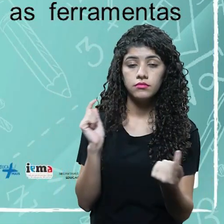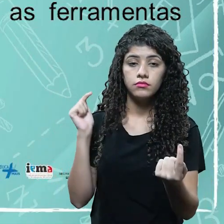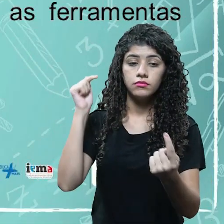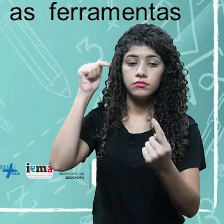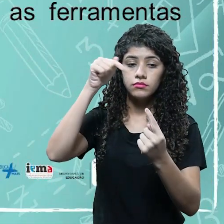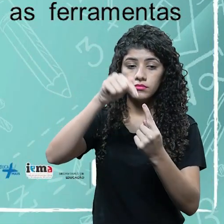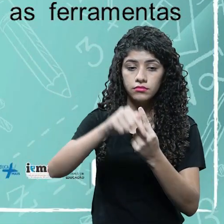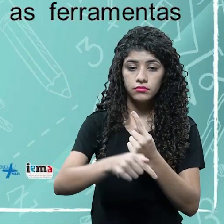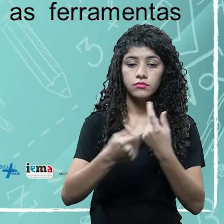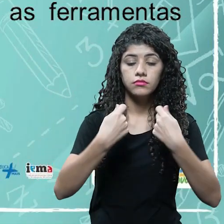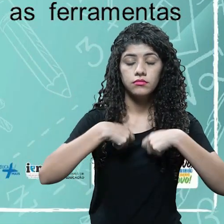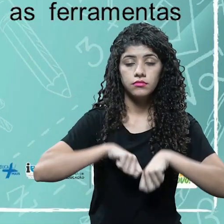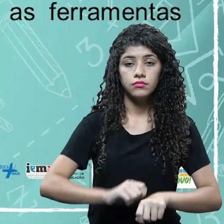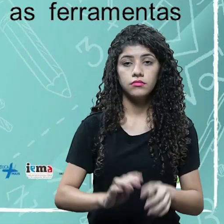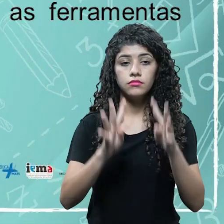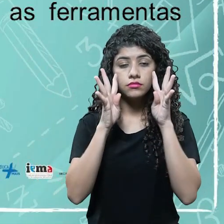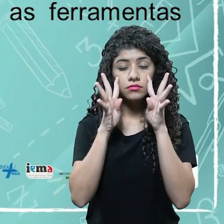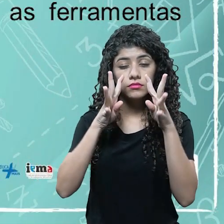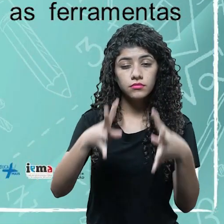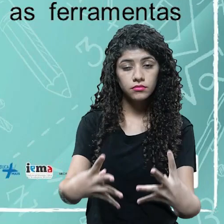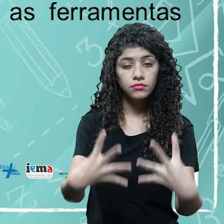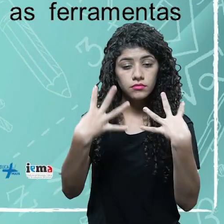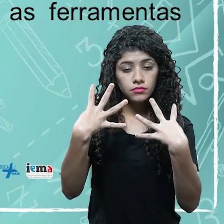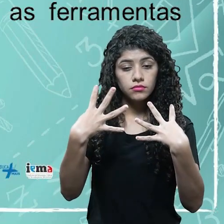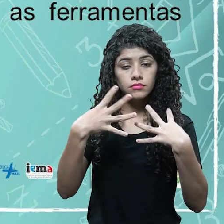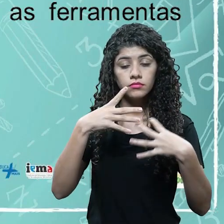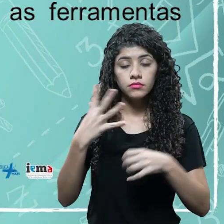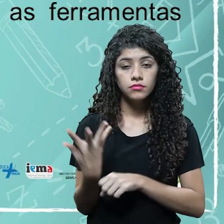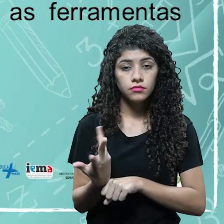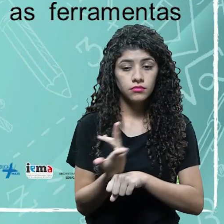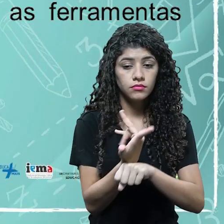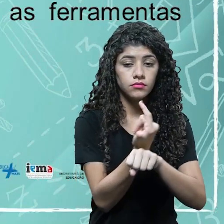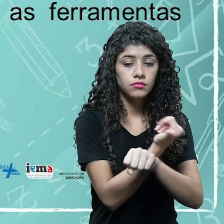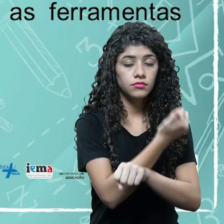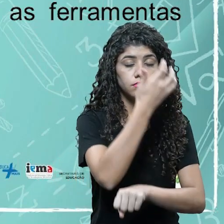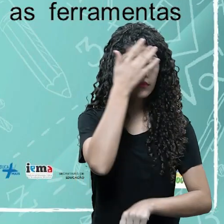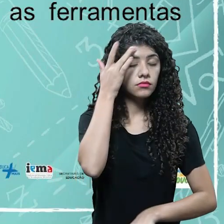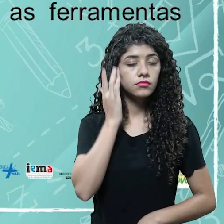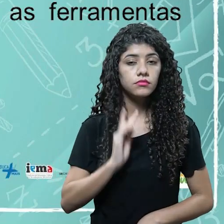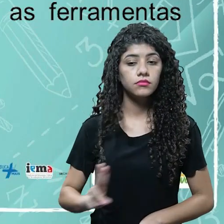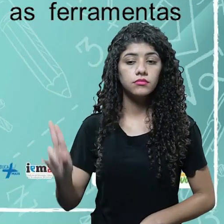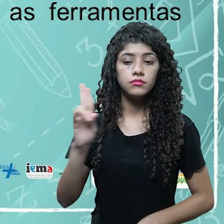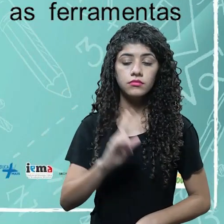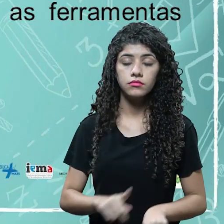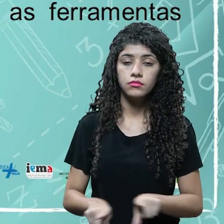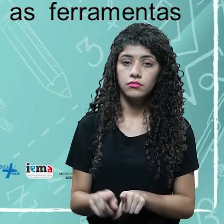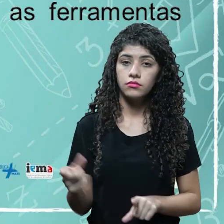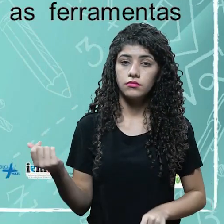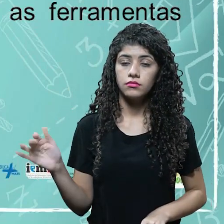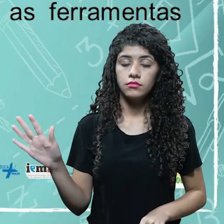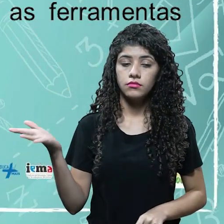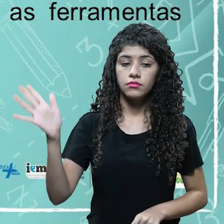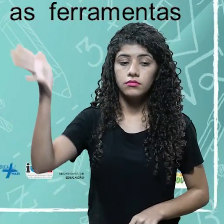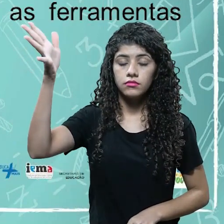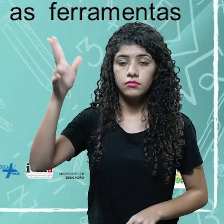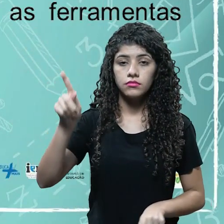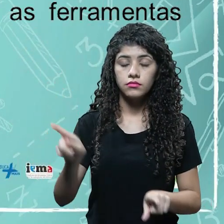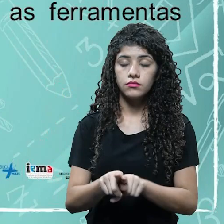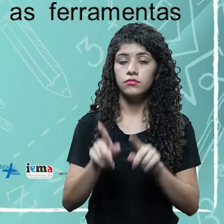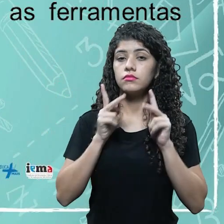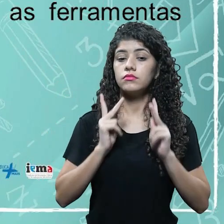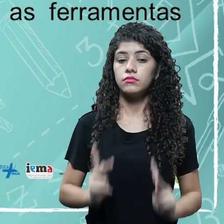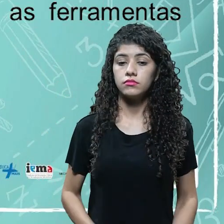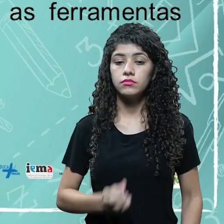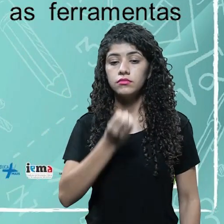que precisam de grande atenção. Conquistar clientes e além do preço como atrativo e alcançar um bom posicionamento são alguns deles,